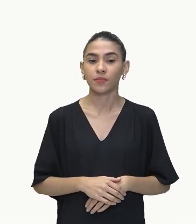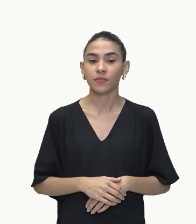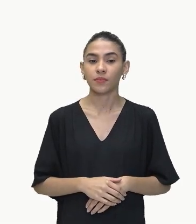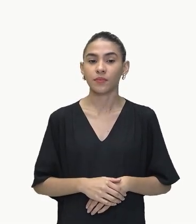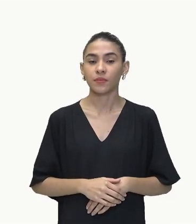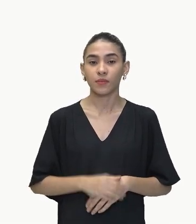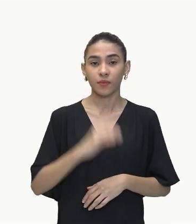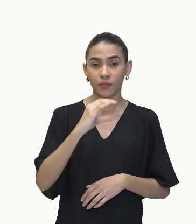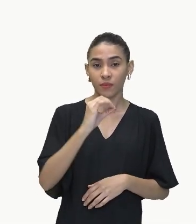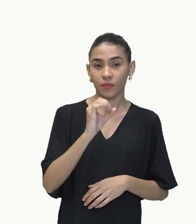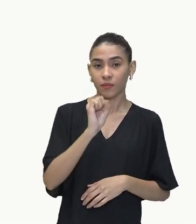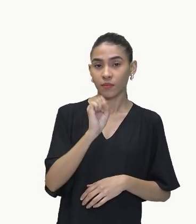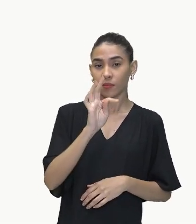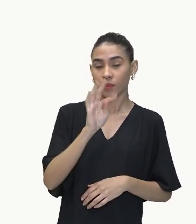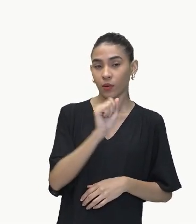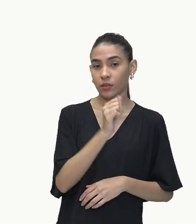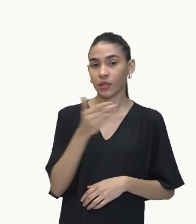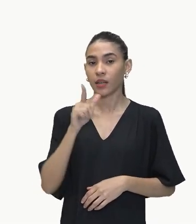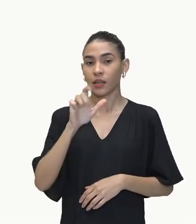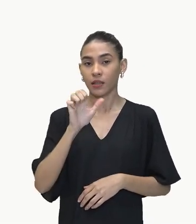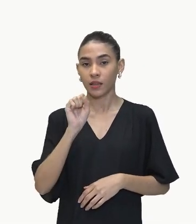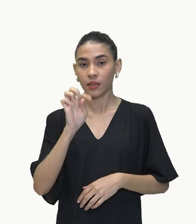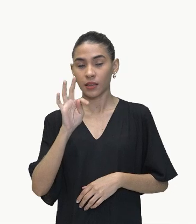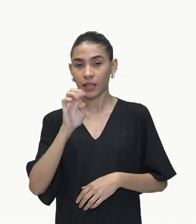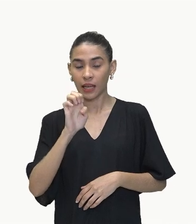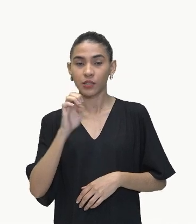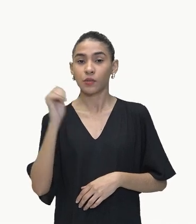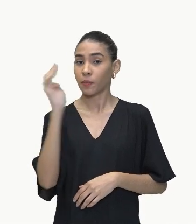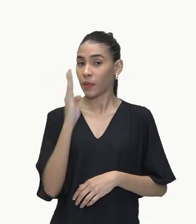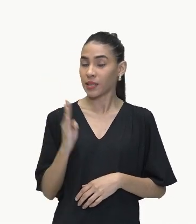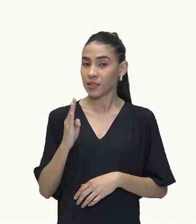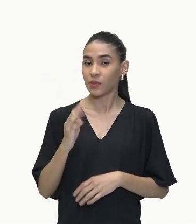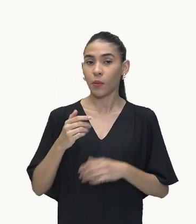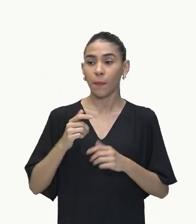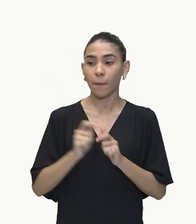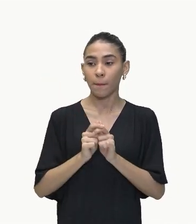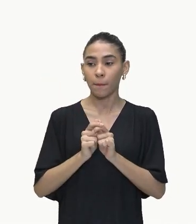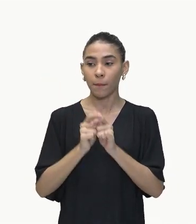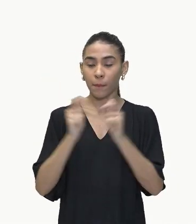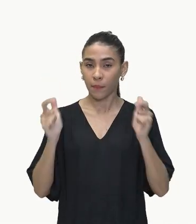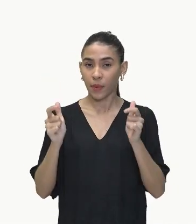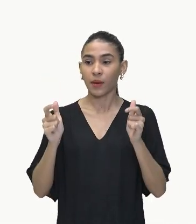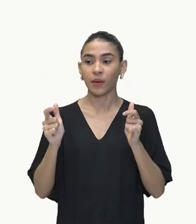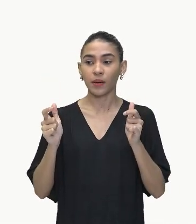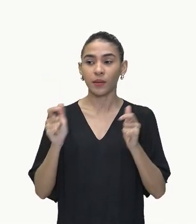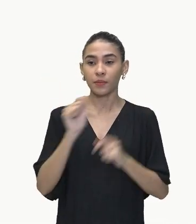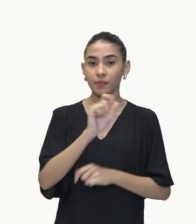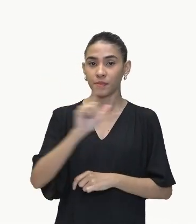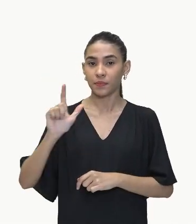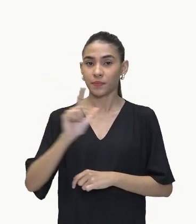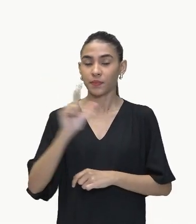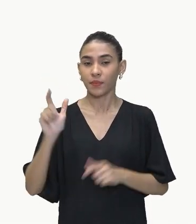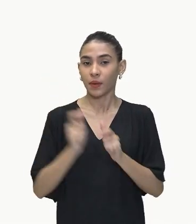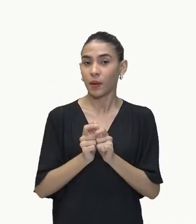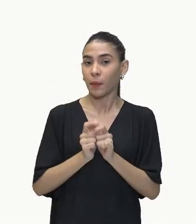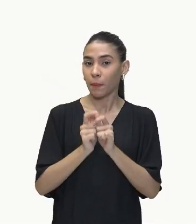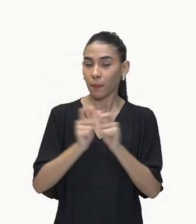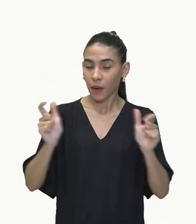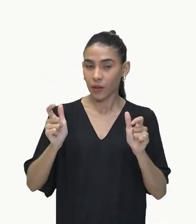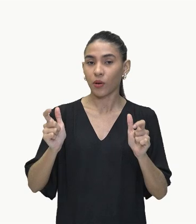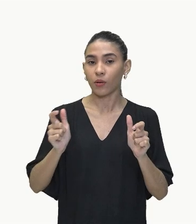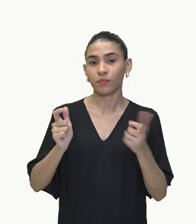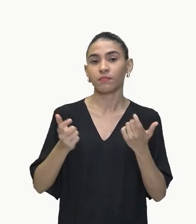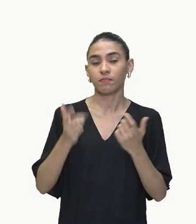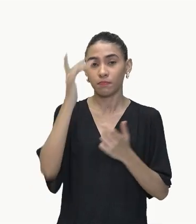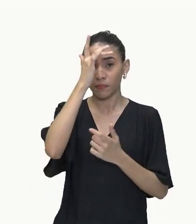do Brasil é muito mais habitada, tem muito mais cidades de influência de diversos níveis